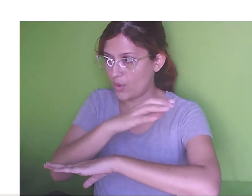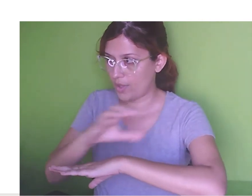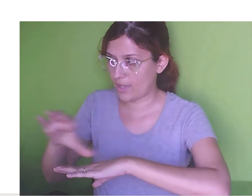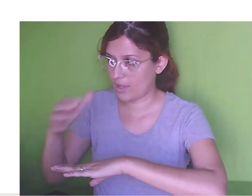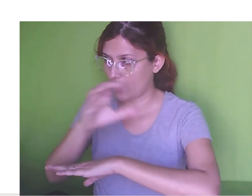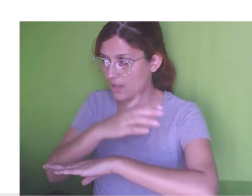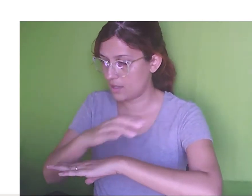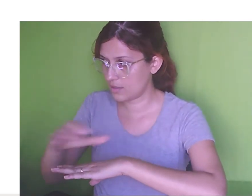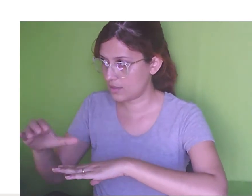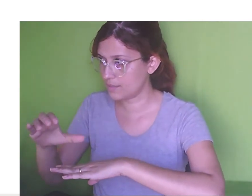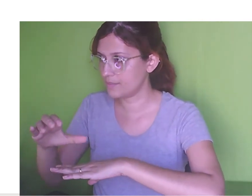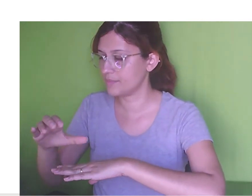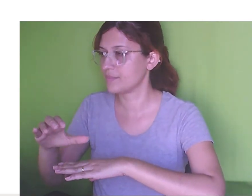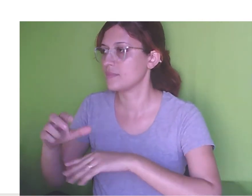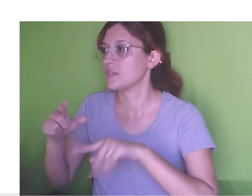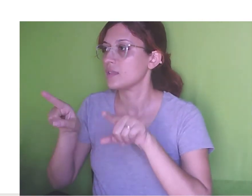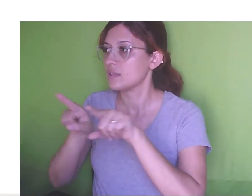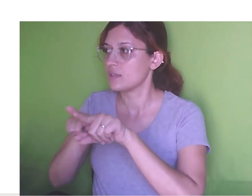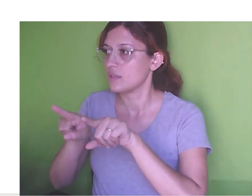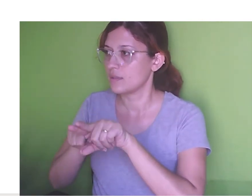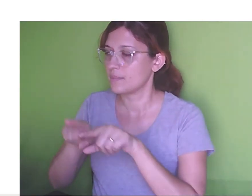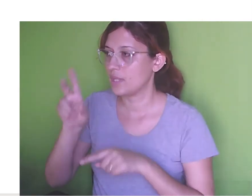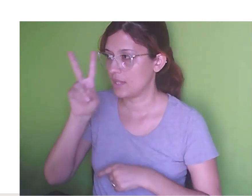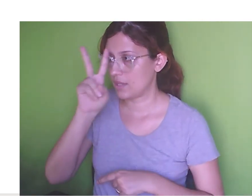Então, precisamos encontrar a corrente,